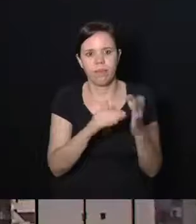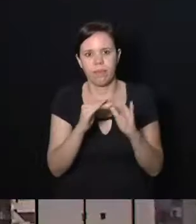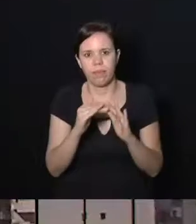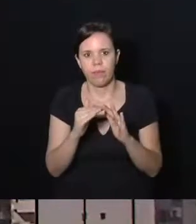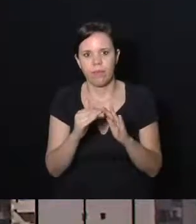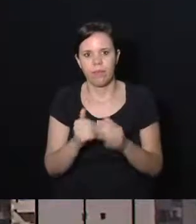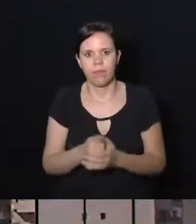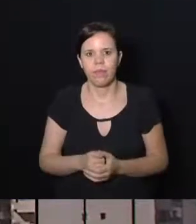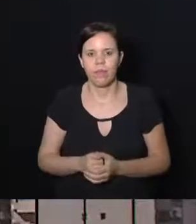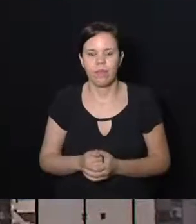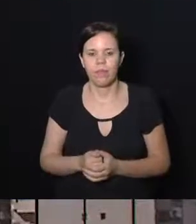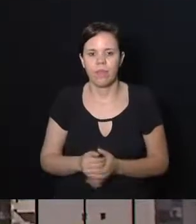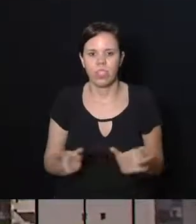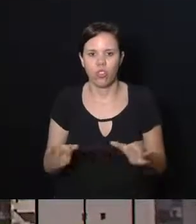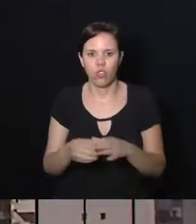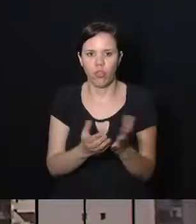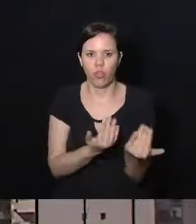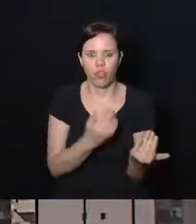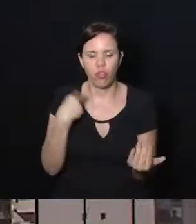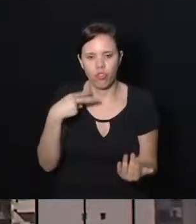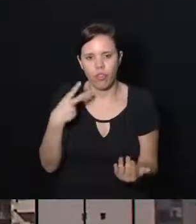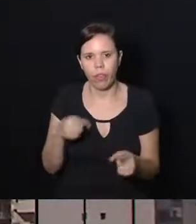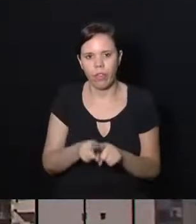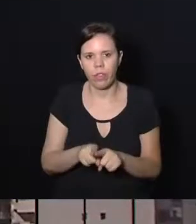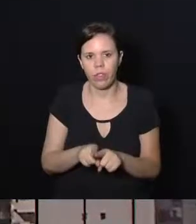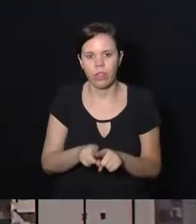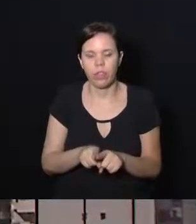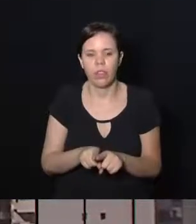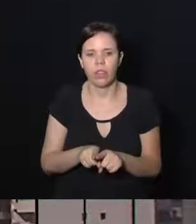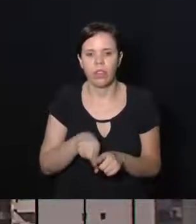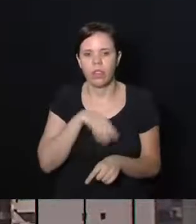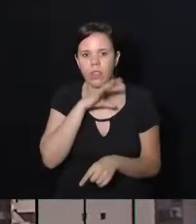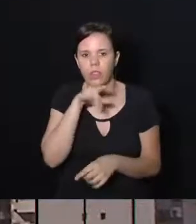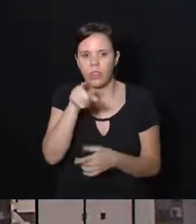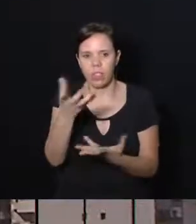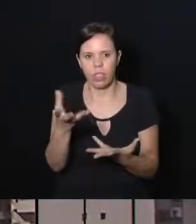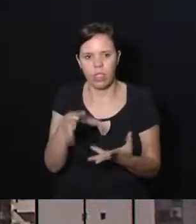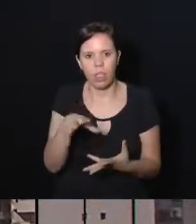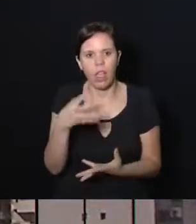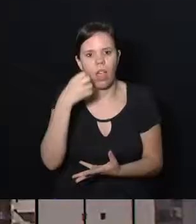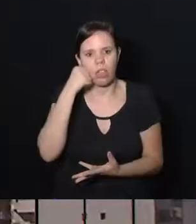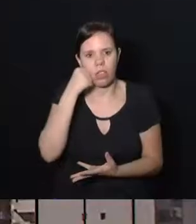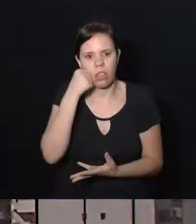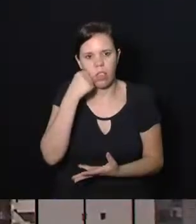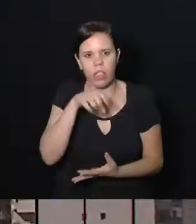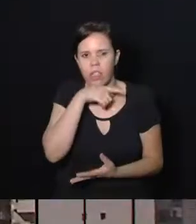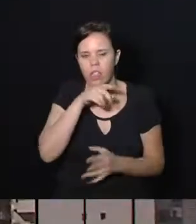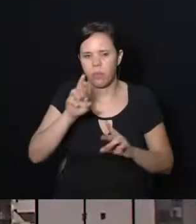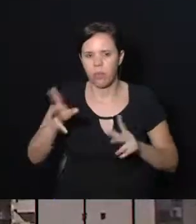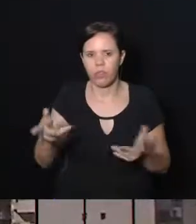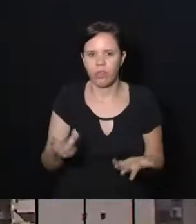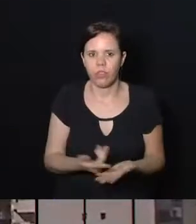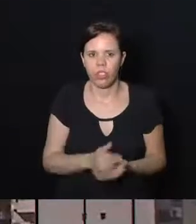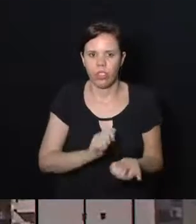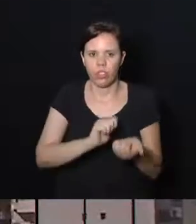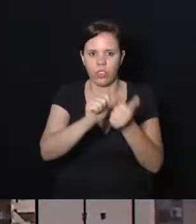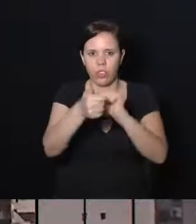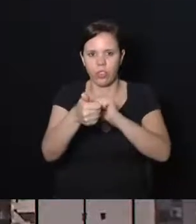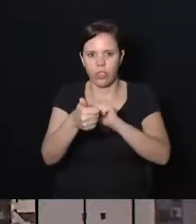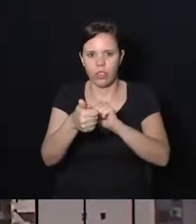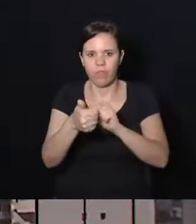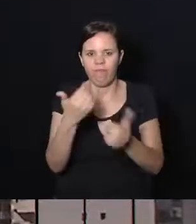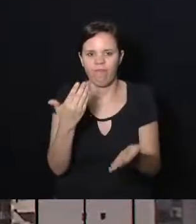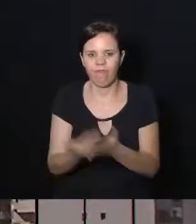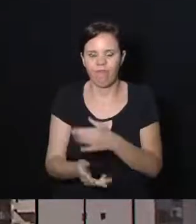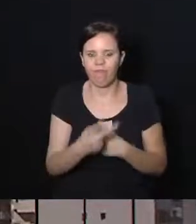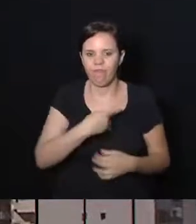do Parlamento Jovem. Quadro É o Bicho, com você que quer adotar um animal diferente. E no esporte, mais uma